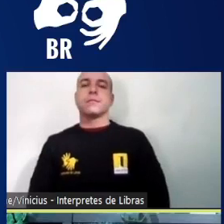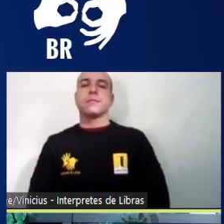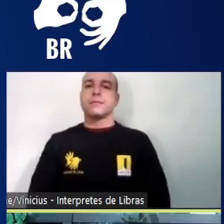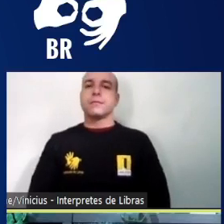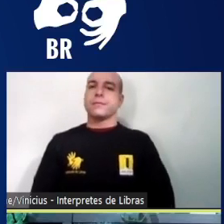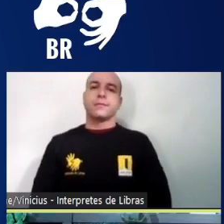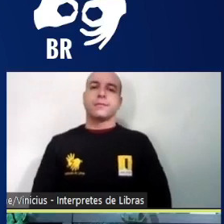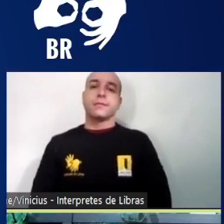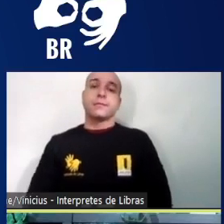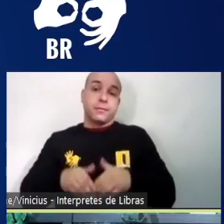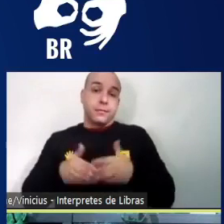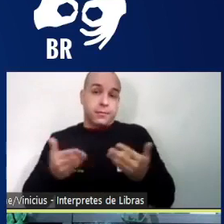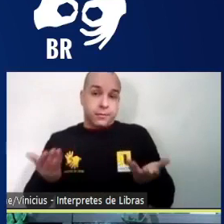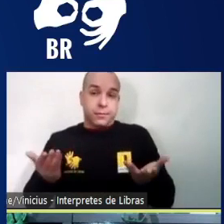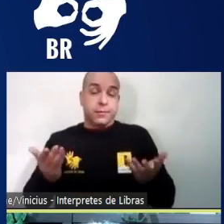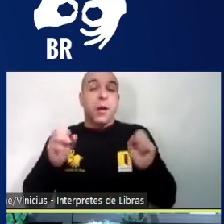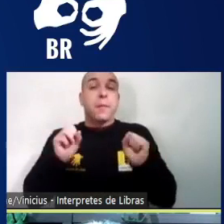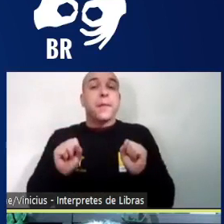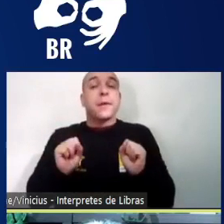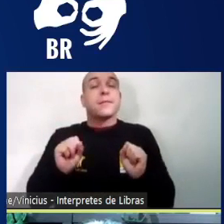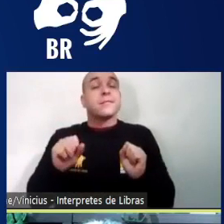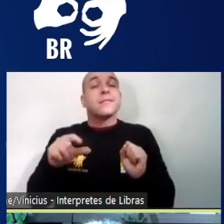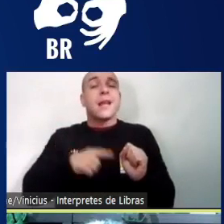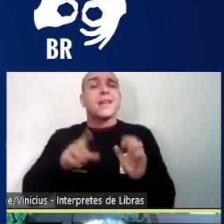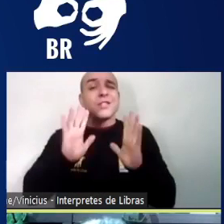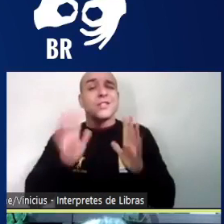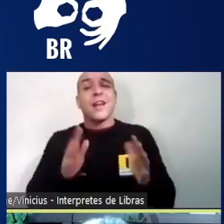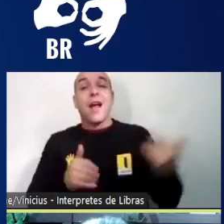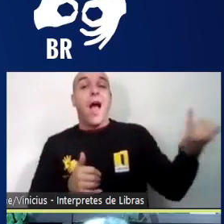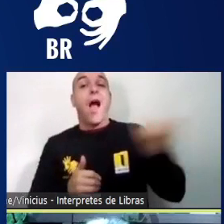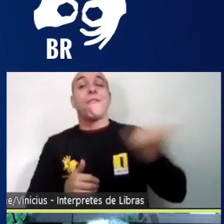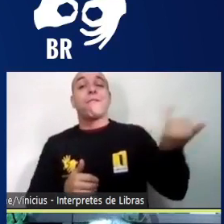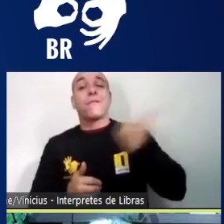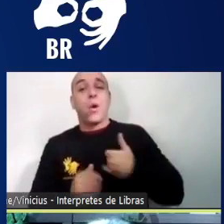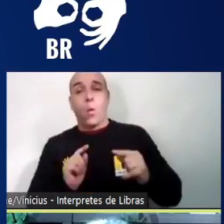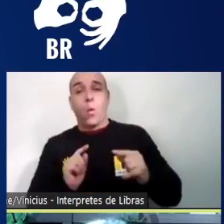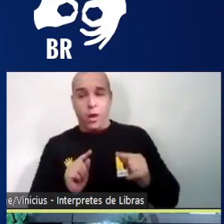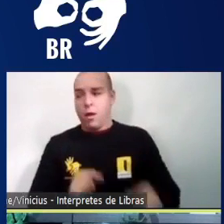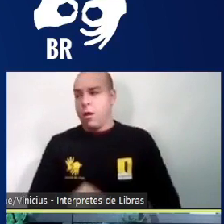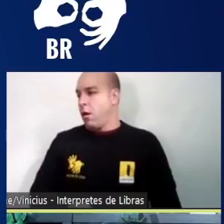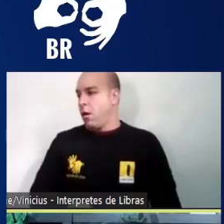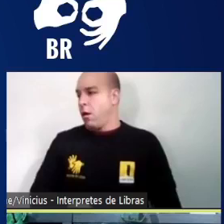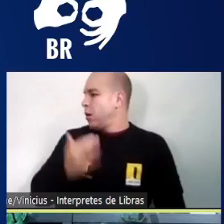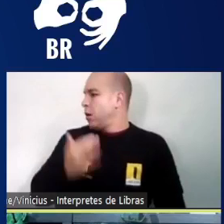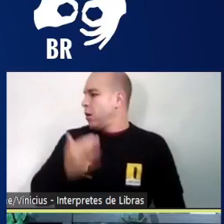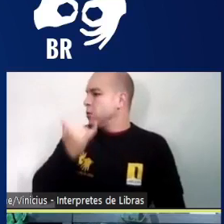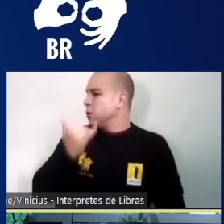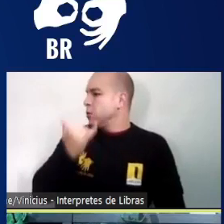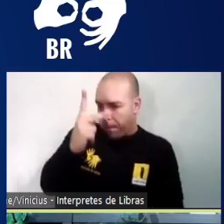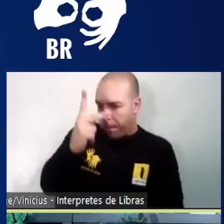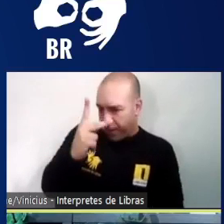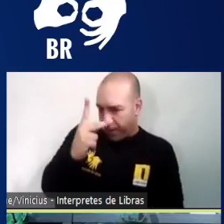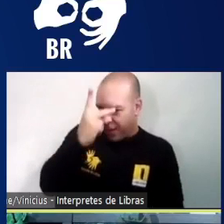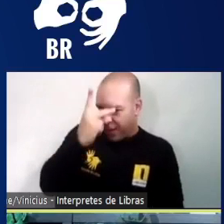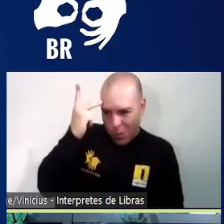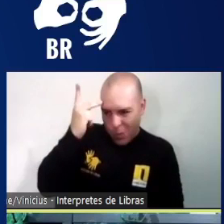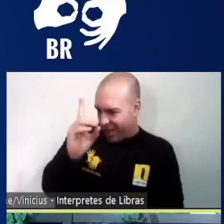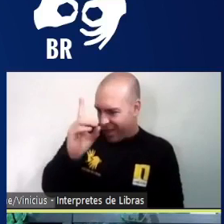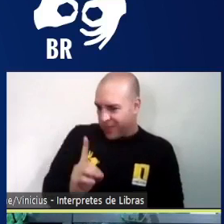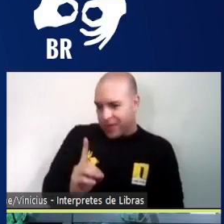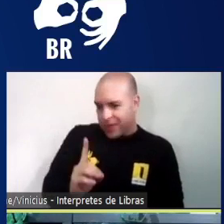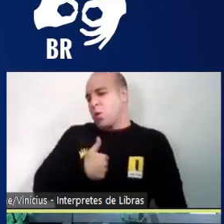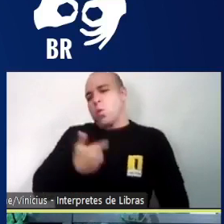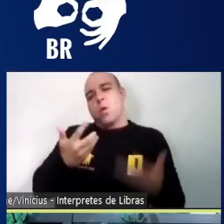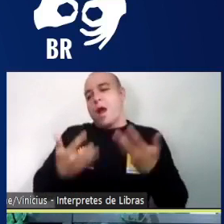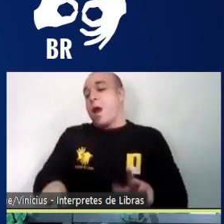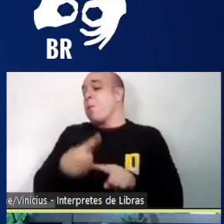ela vai me dar trabalhos, que nós chamamos das crenças limitantes da inclusão. Ela vai me dar trabalho, eu não sei como